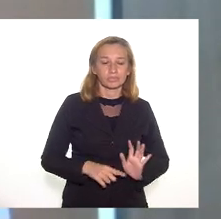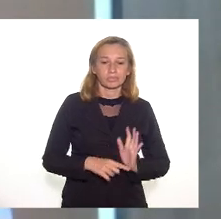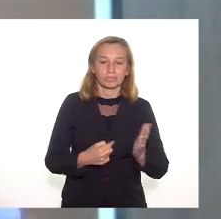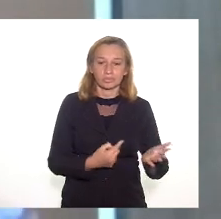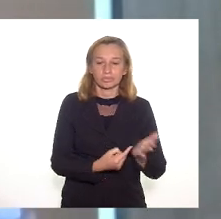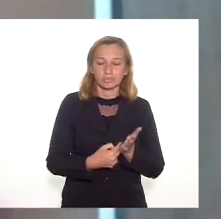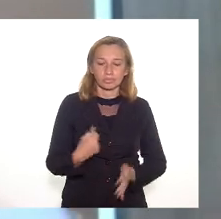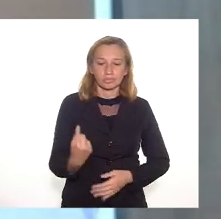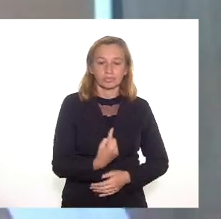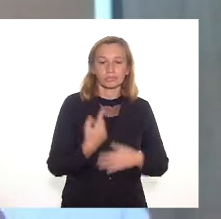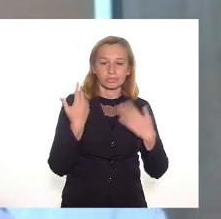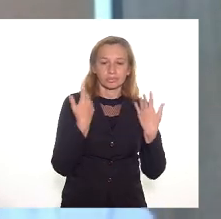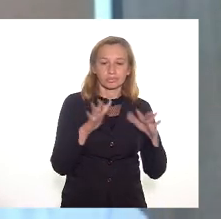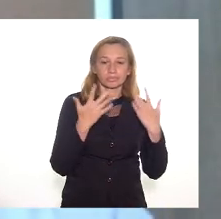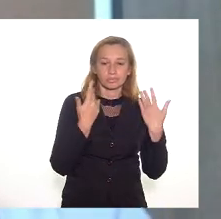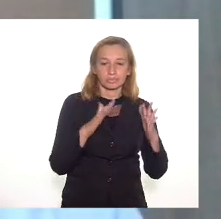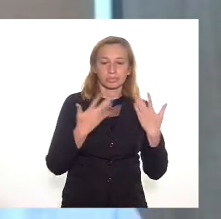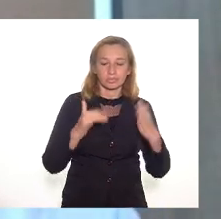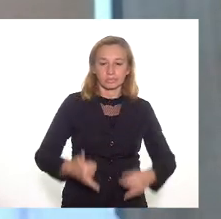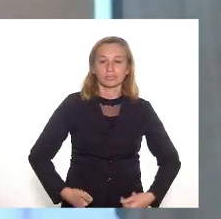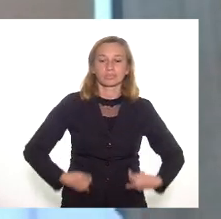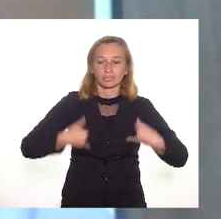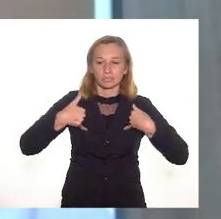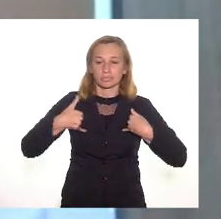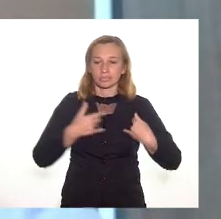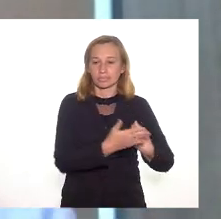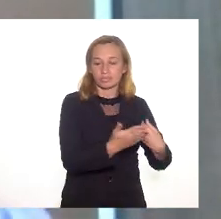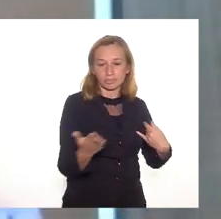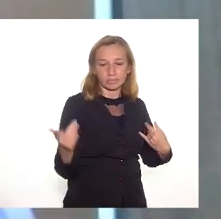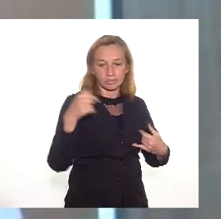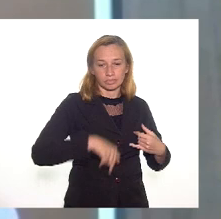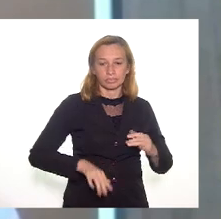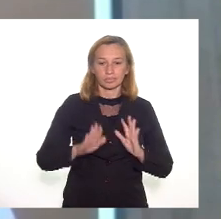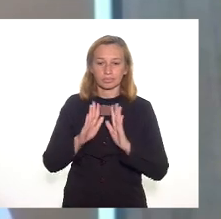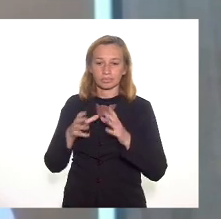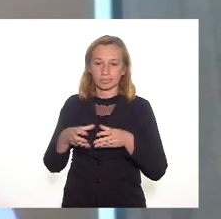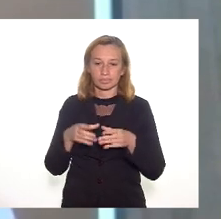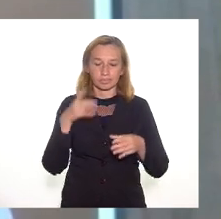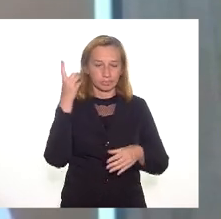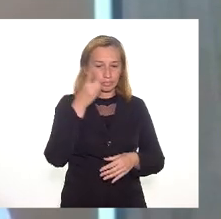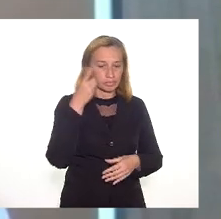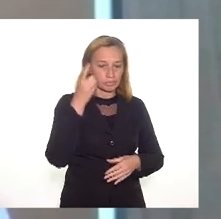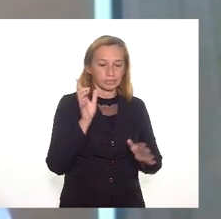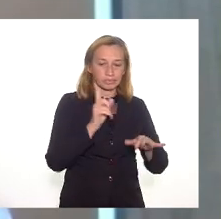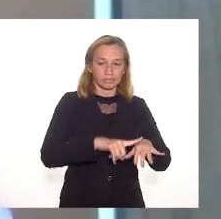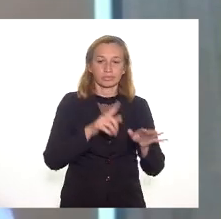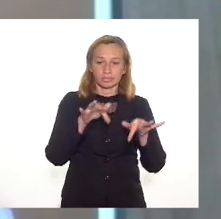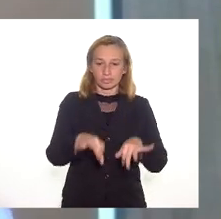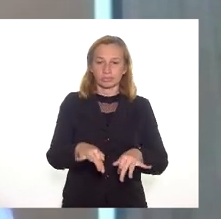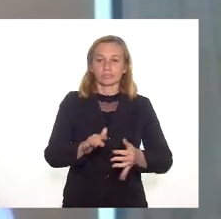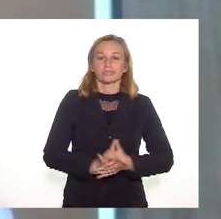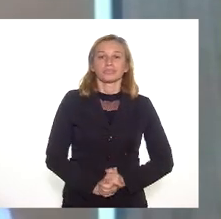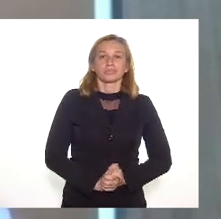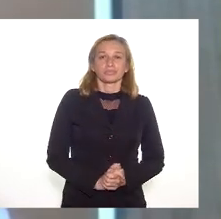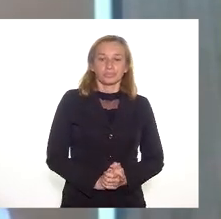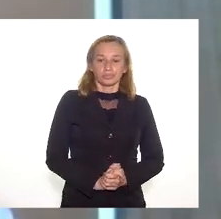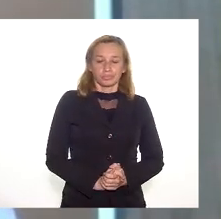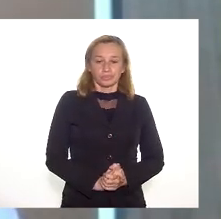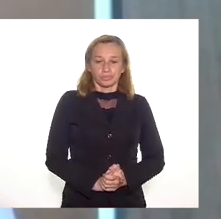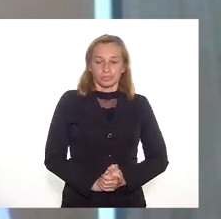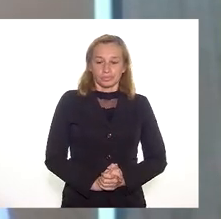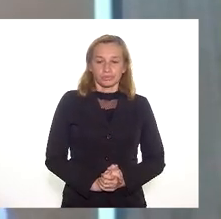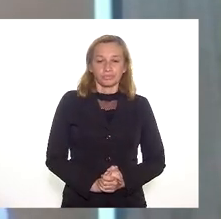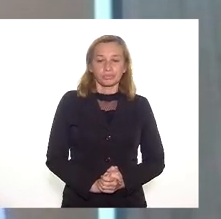parabéns o orgulho de ter vocês no parlamento esgotado o tempo regimental da